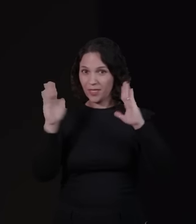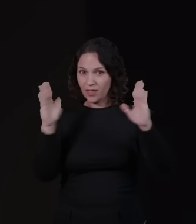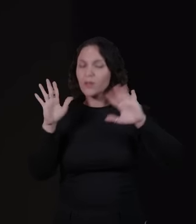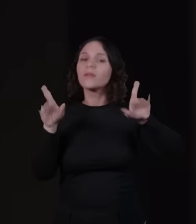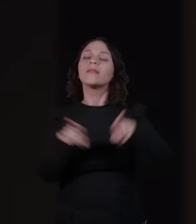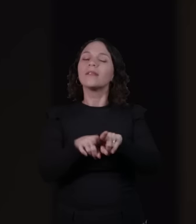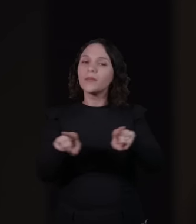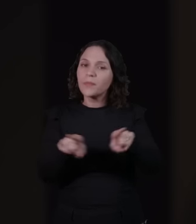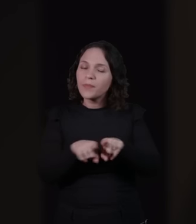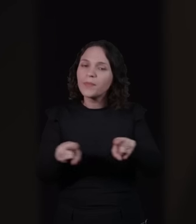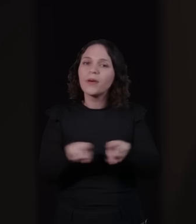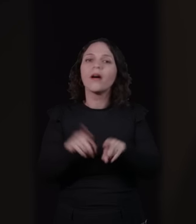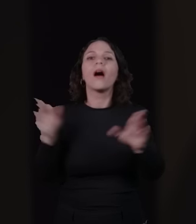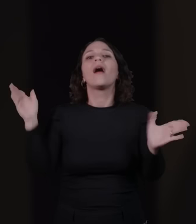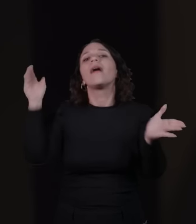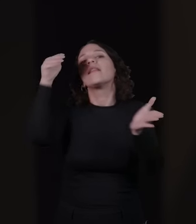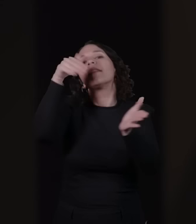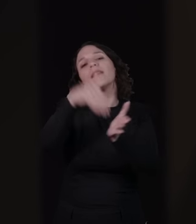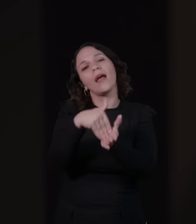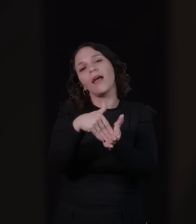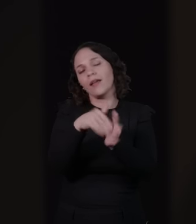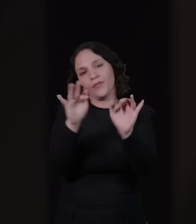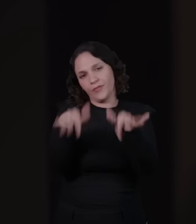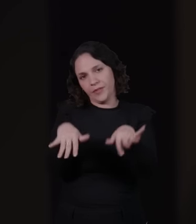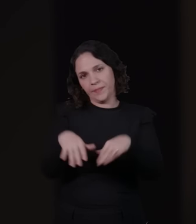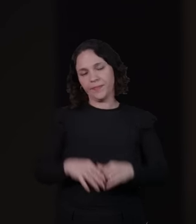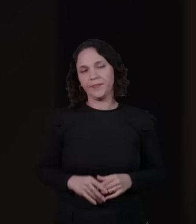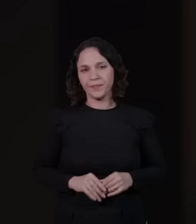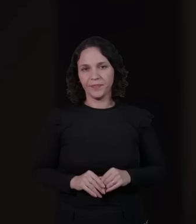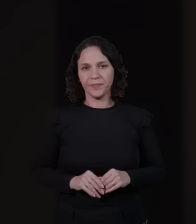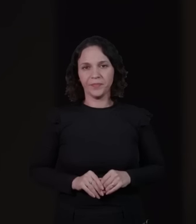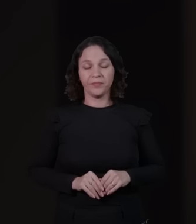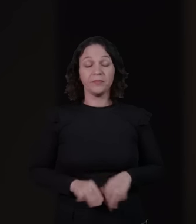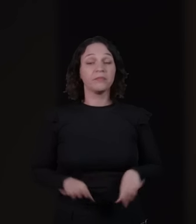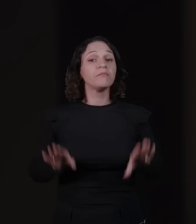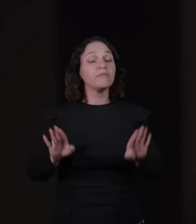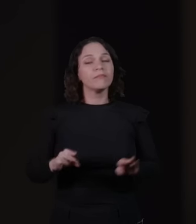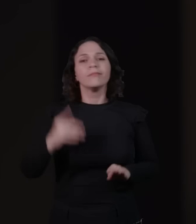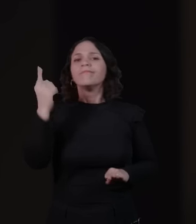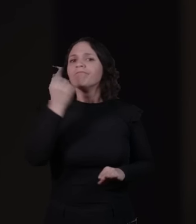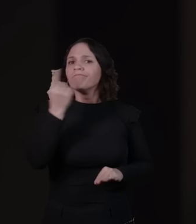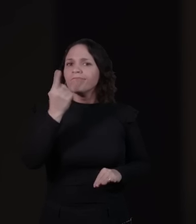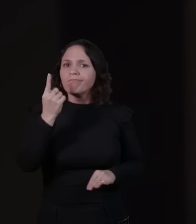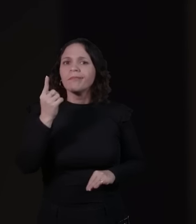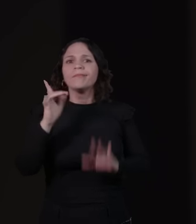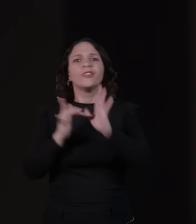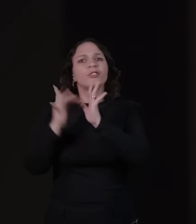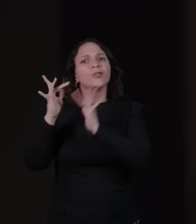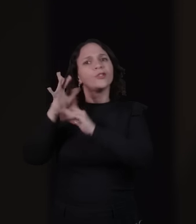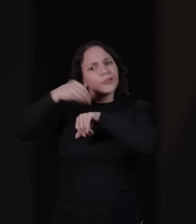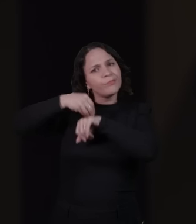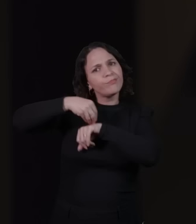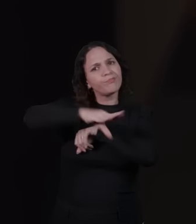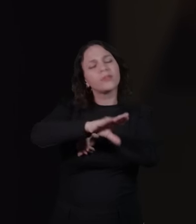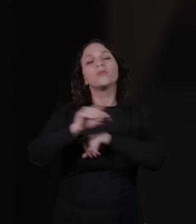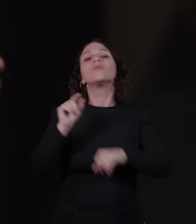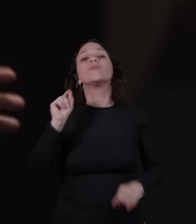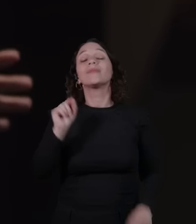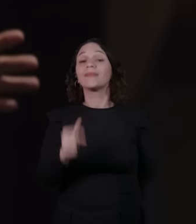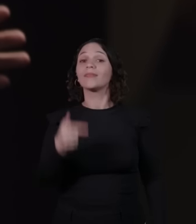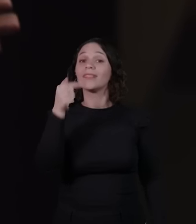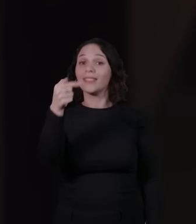mas também até o final dos tempos. Primeira mensagem de Jesus é para